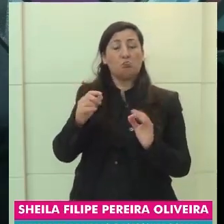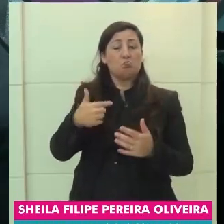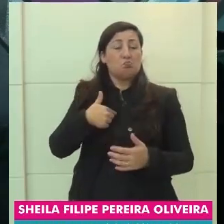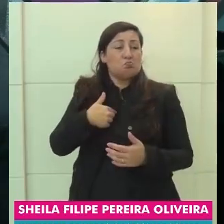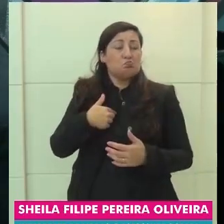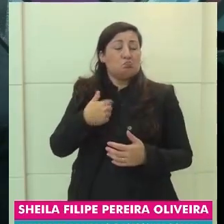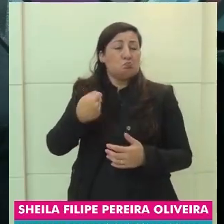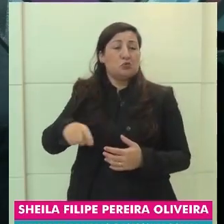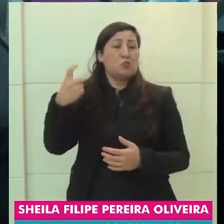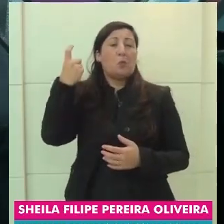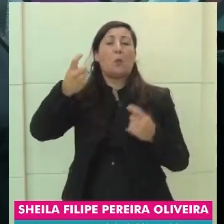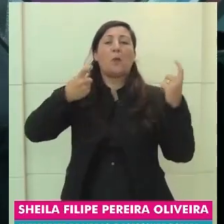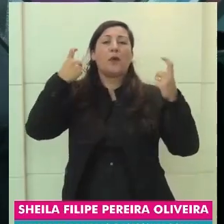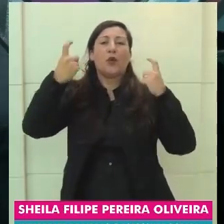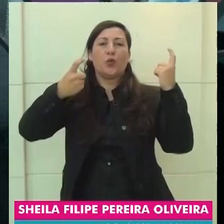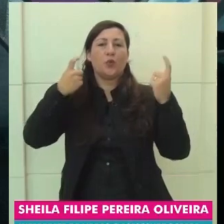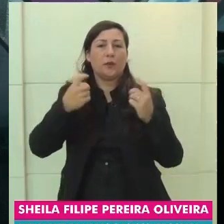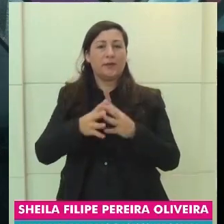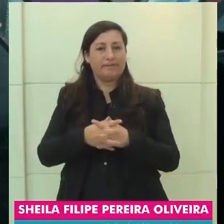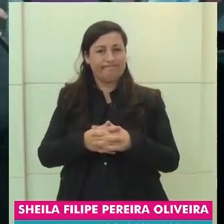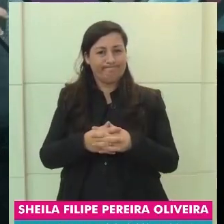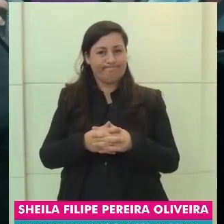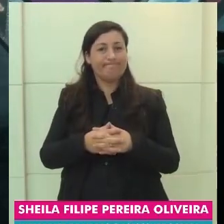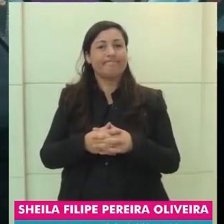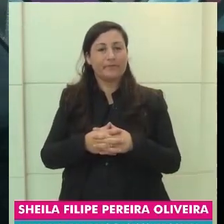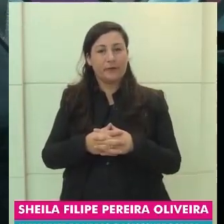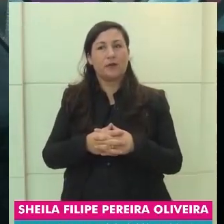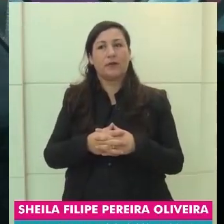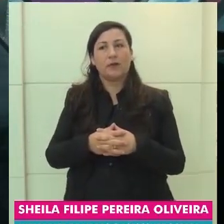Então, sabe? O que que, né?